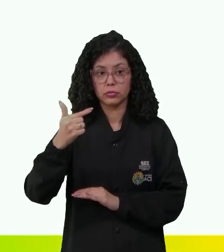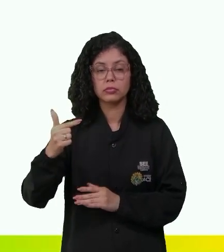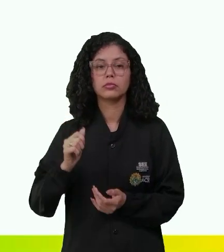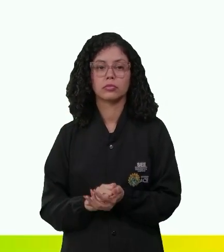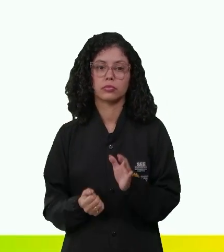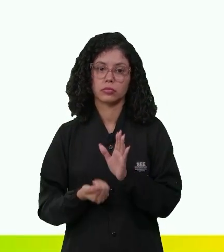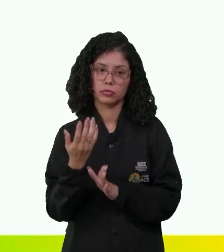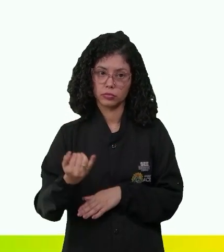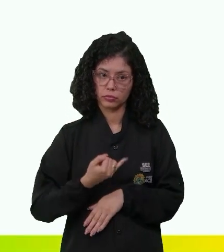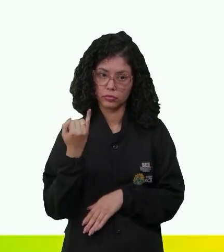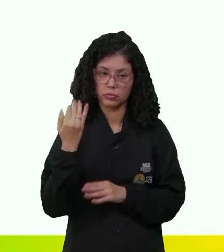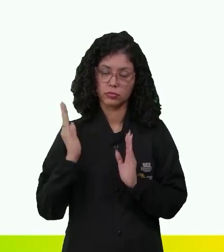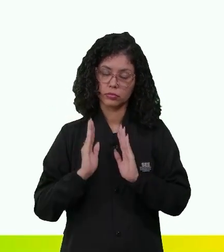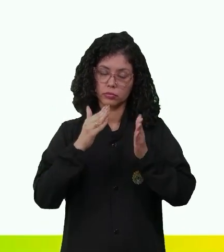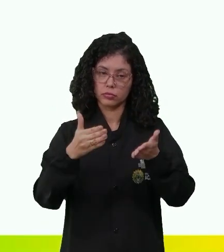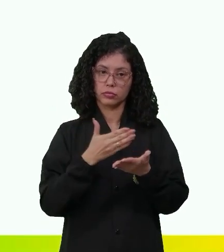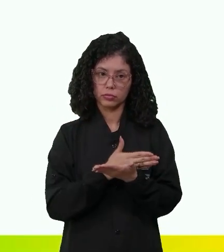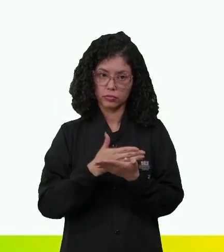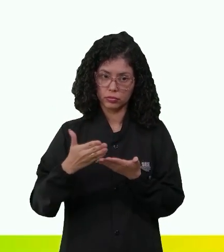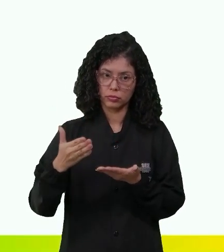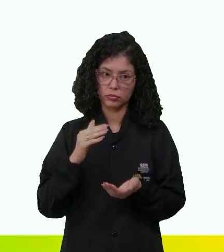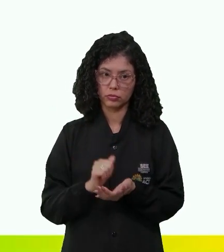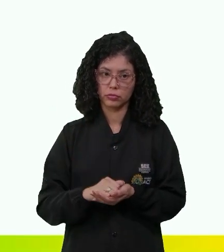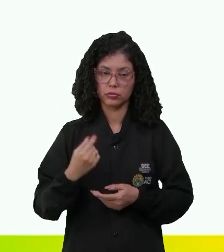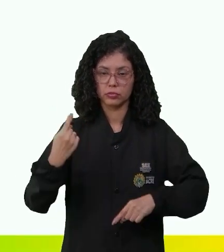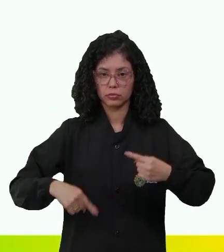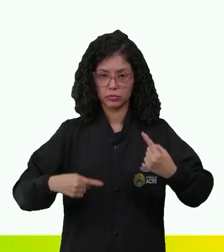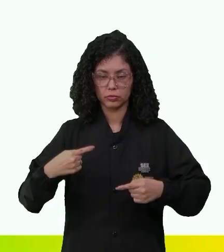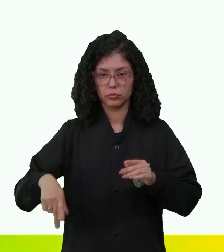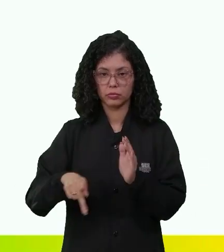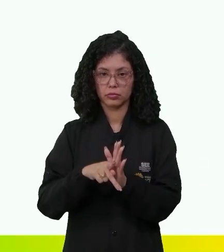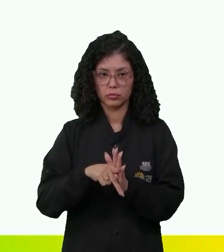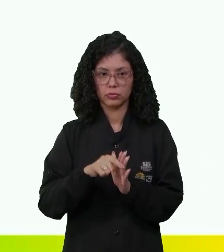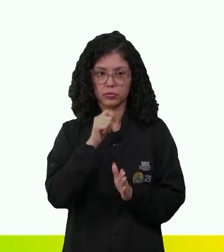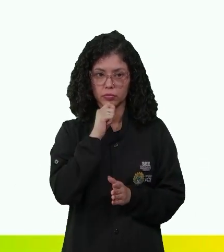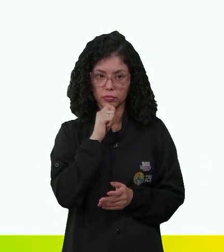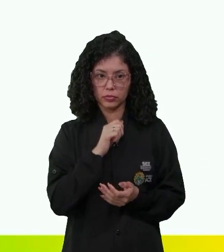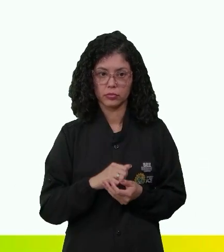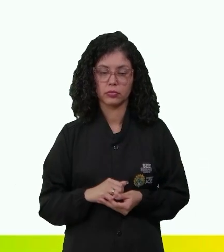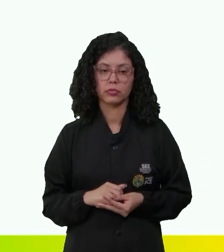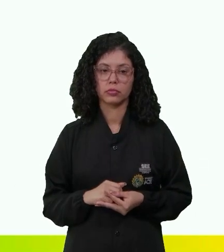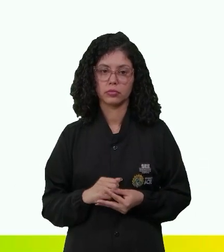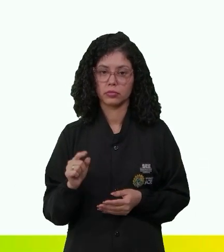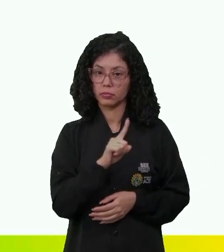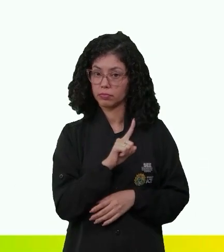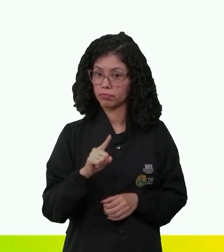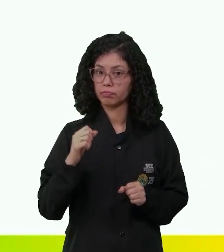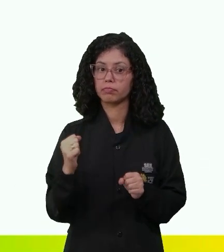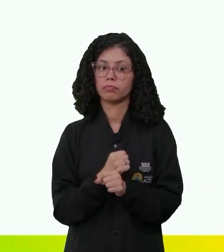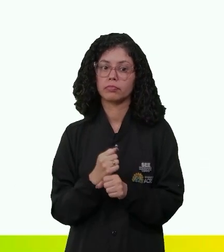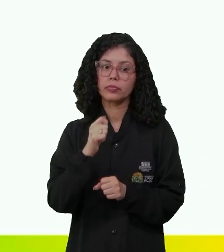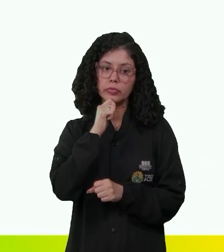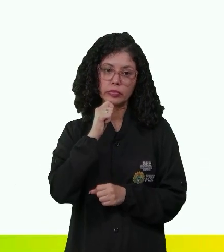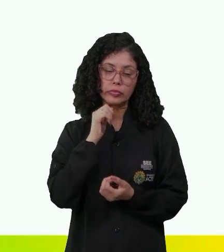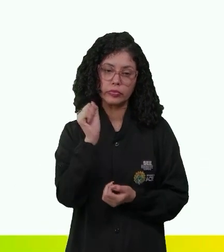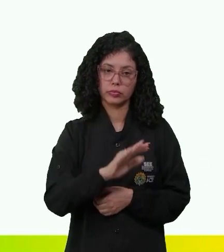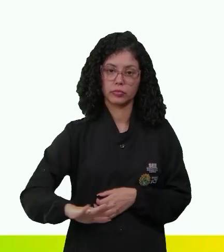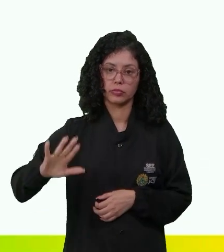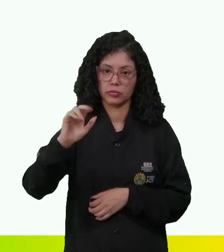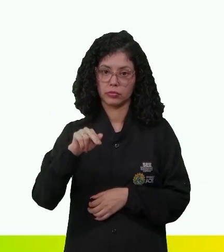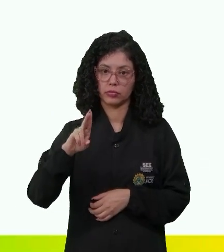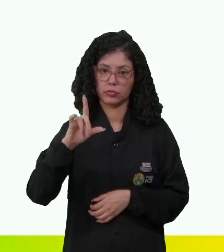1822 foi fundamental, mas o foco inicial era na autonomia política e não na construção de uma